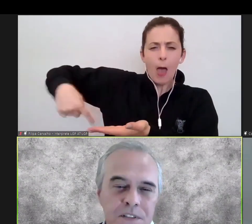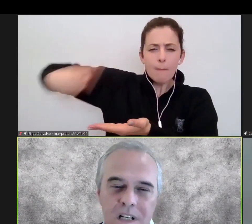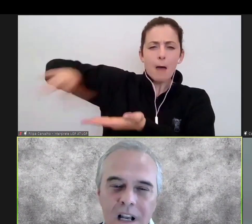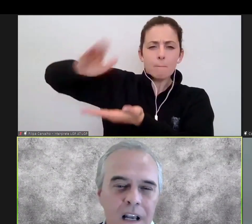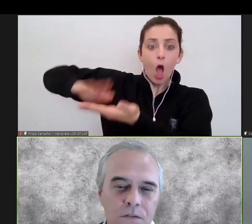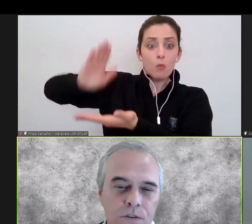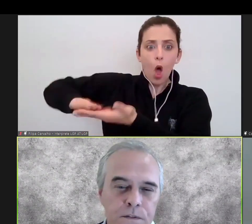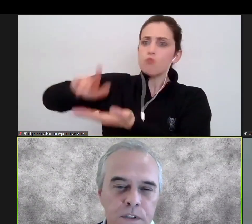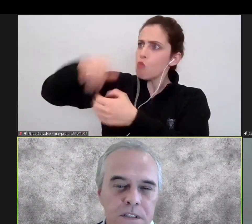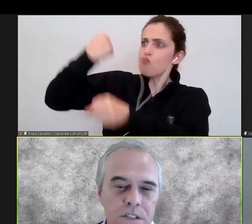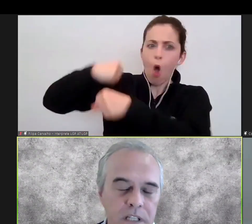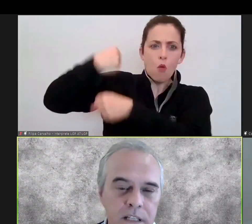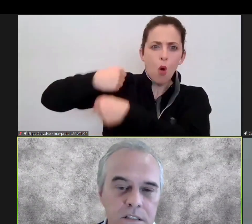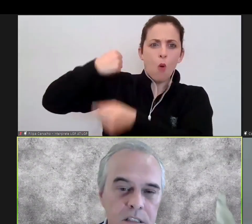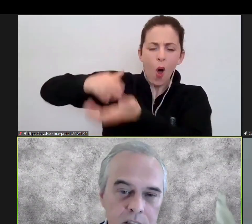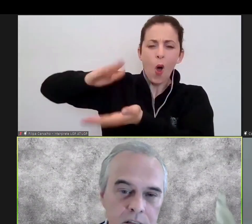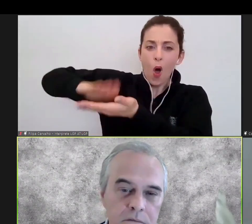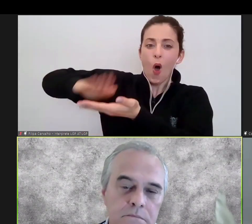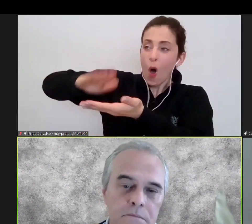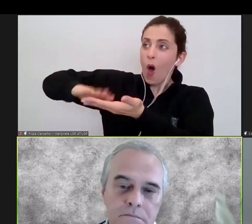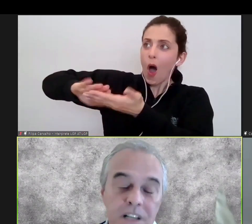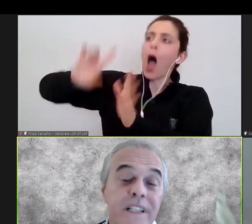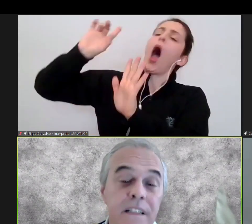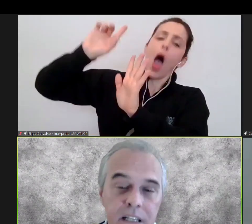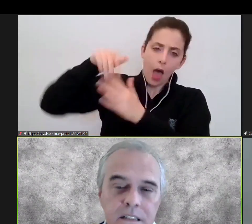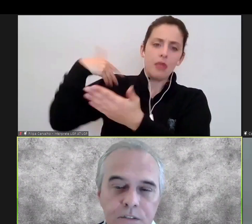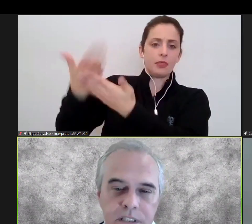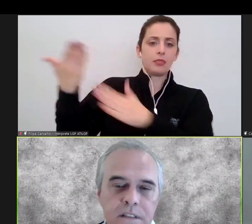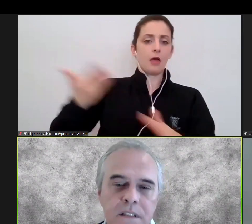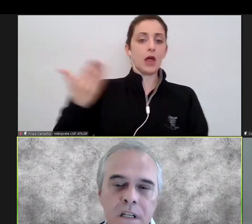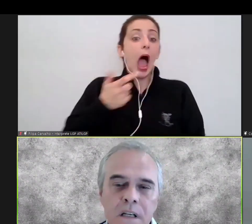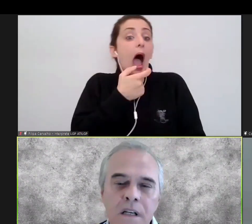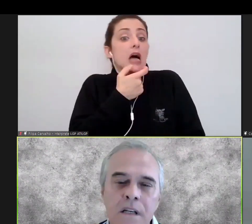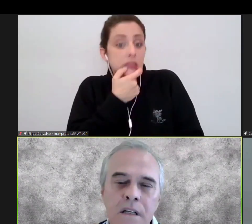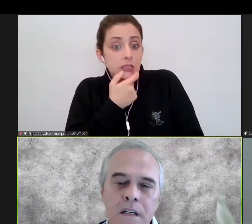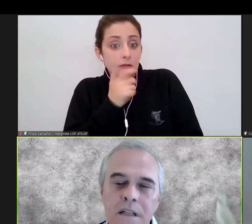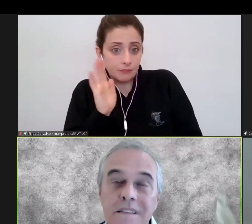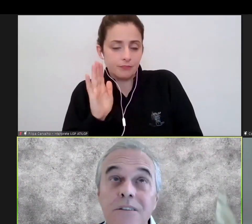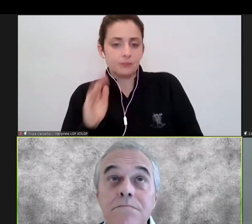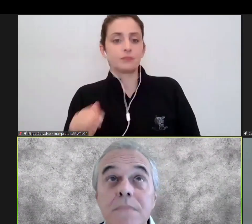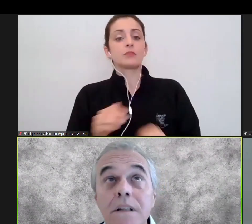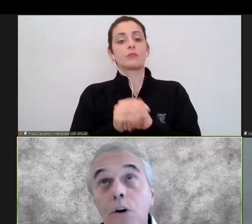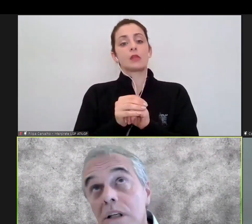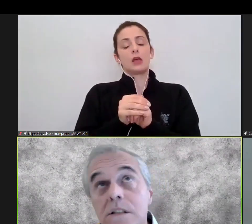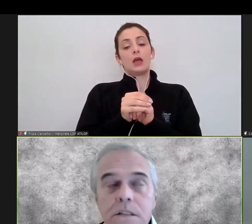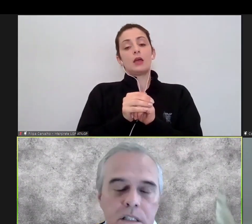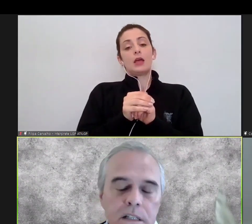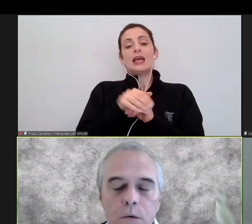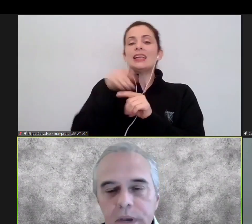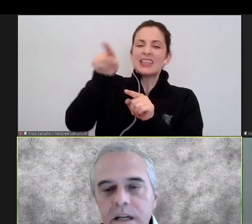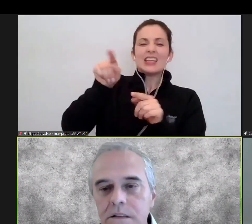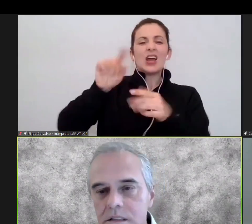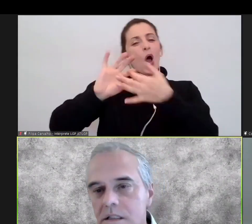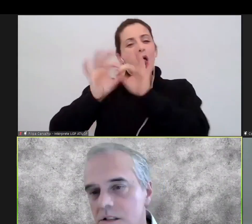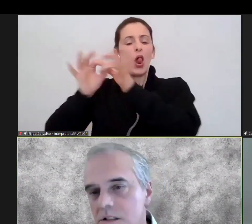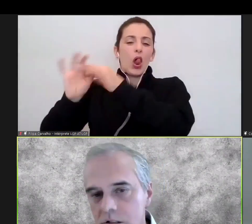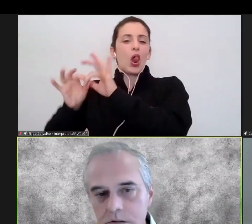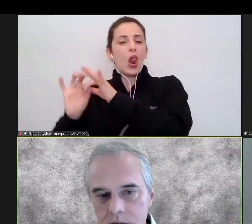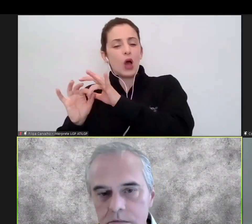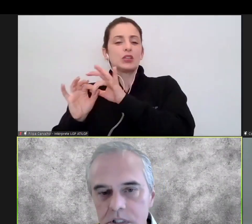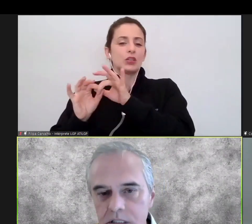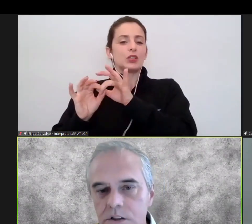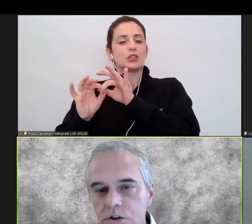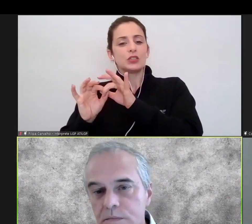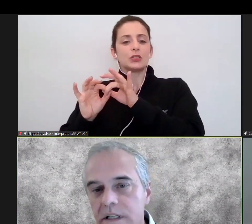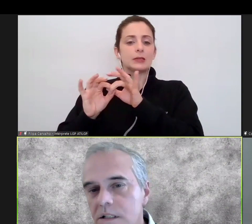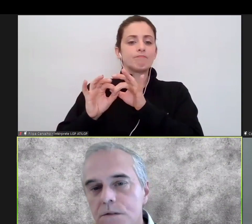para reivindicar, usufruir de direitos que ele deveria ter, em teoria. Essa é uma lógica que ela opera no sentido